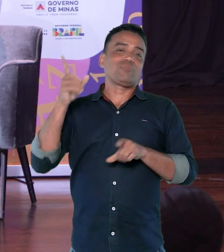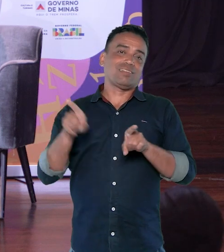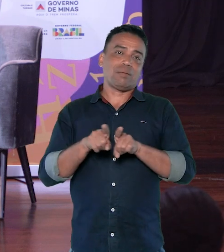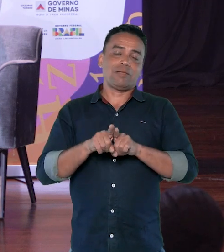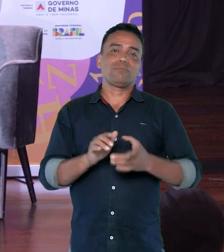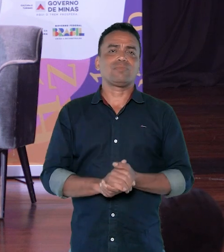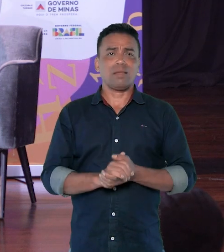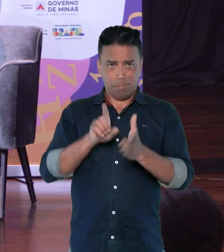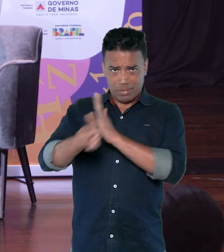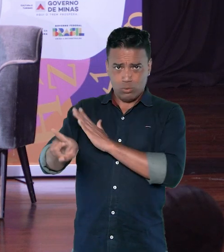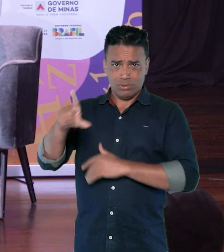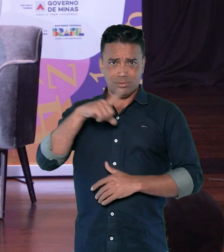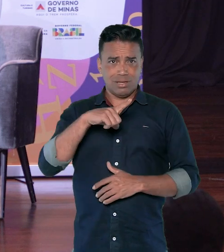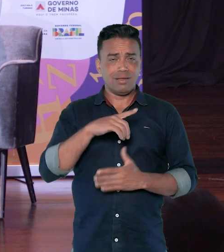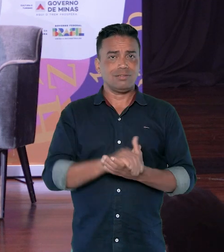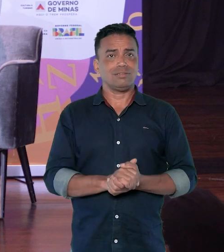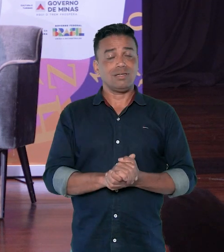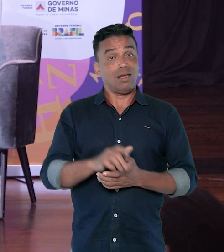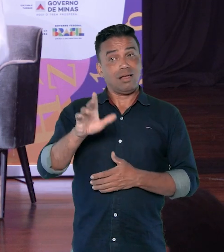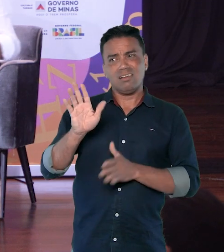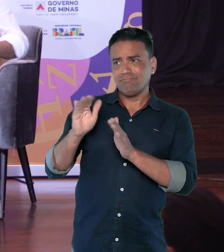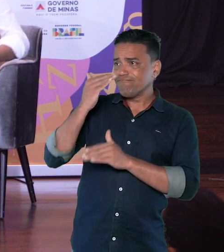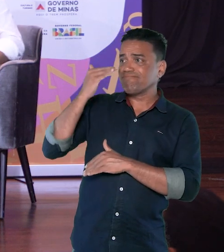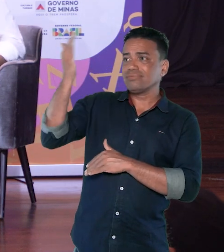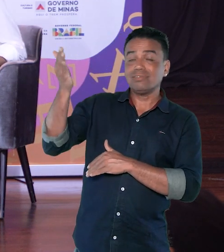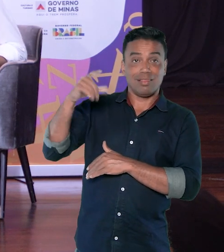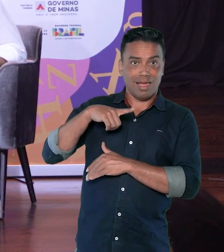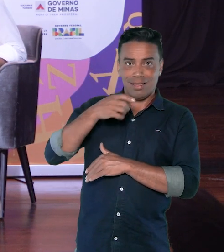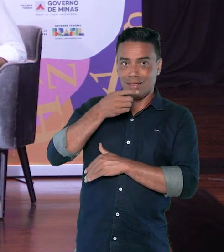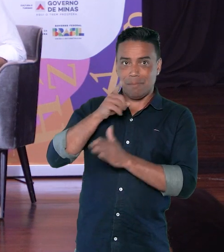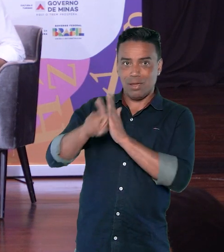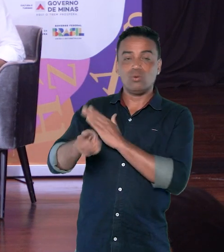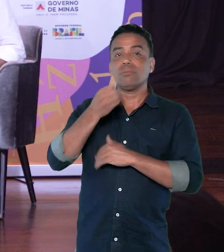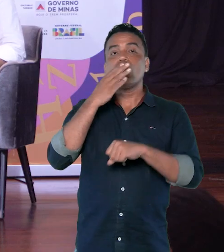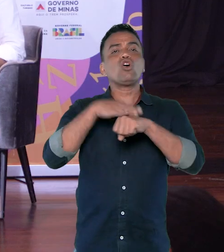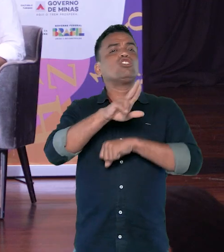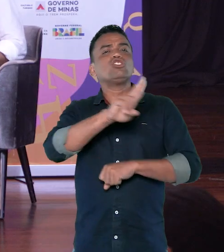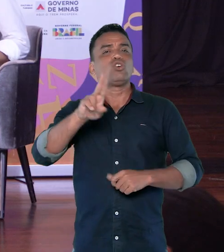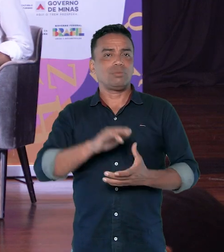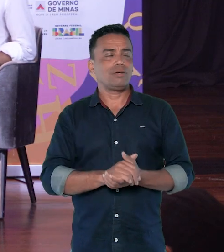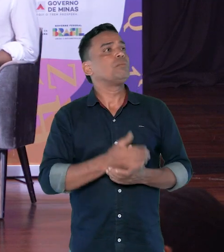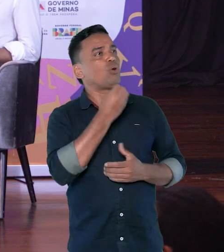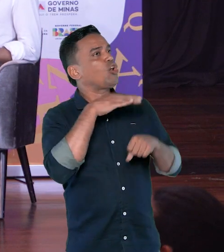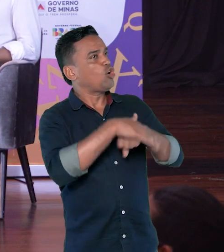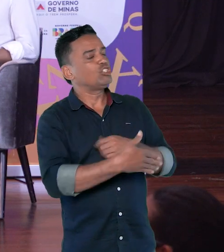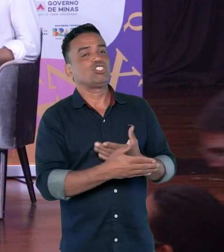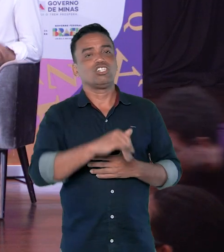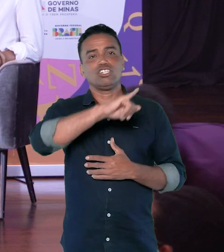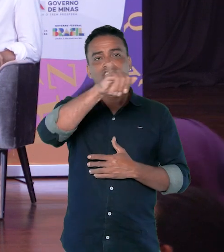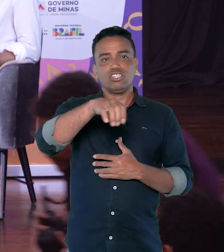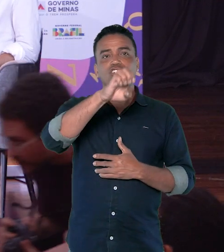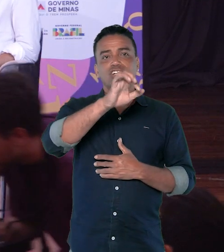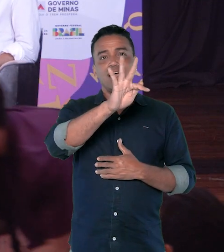Perguntas? Aqui à direita? Aqui eu dei o microfone. Obrigado. Boa noite, como é que Boa você chama? noite, Jefferson, boa